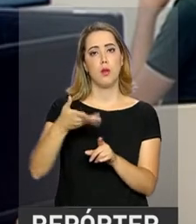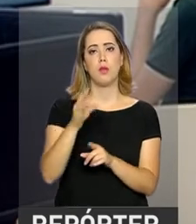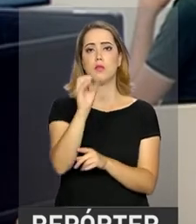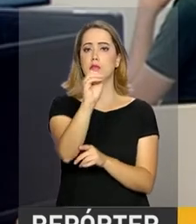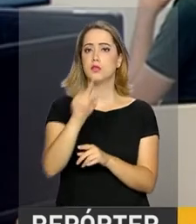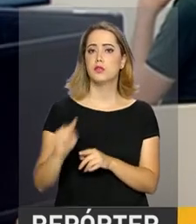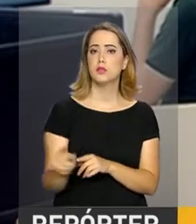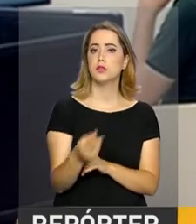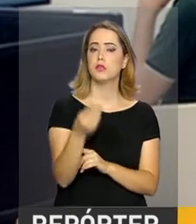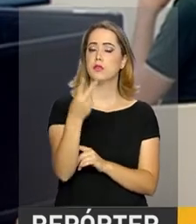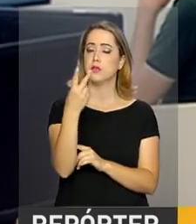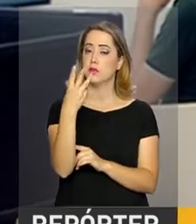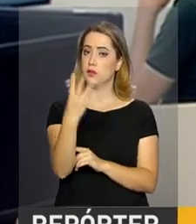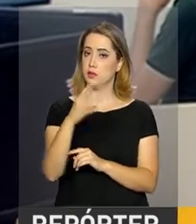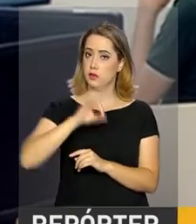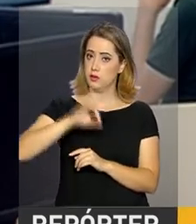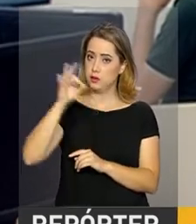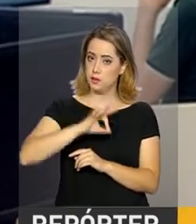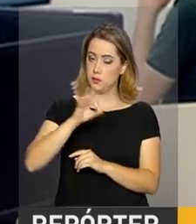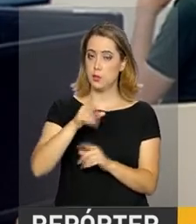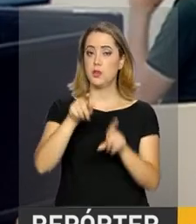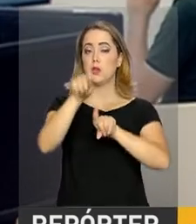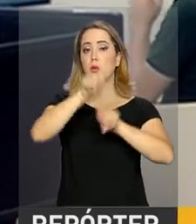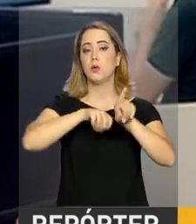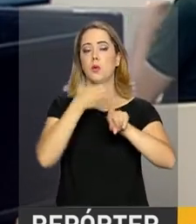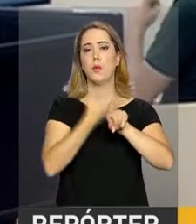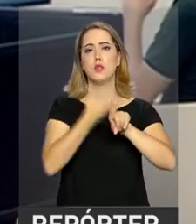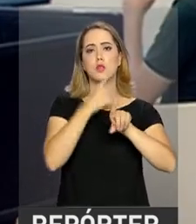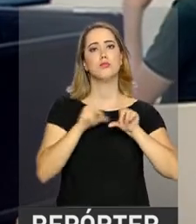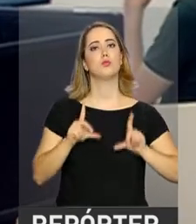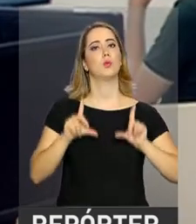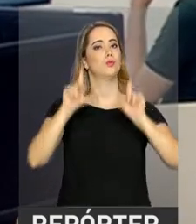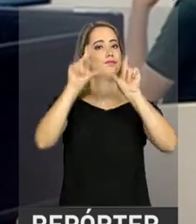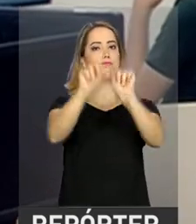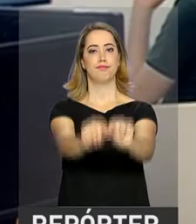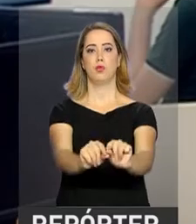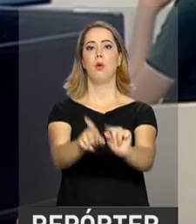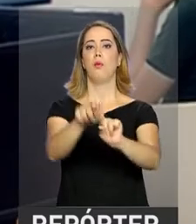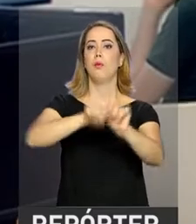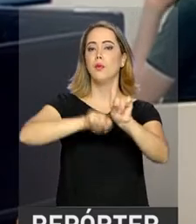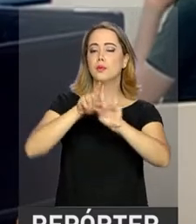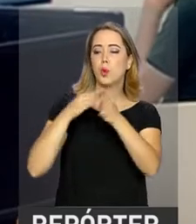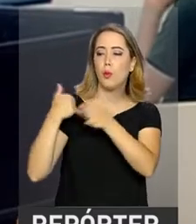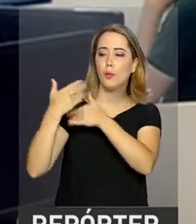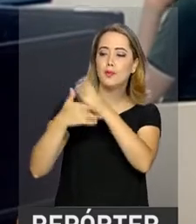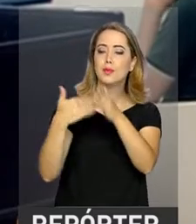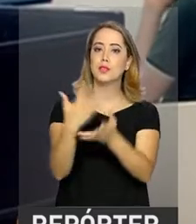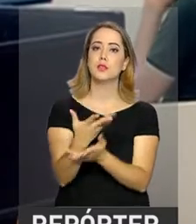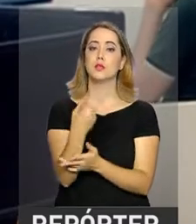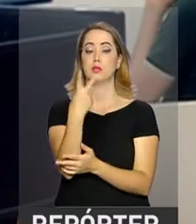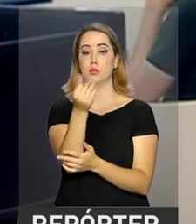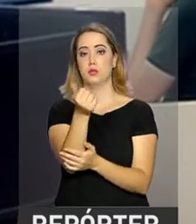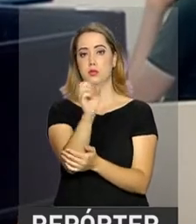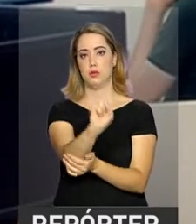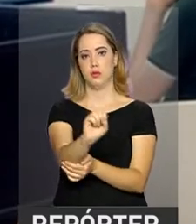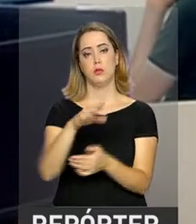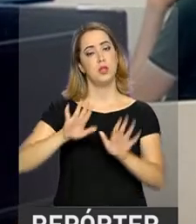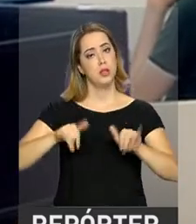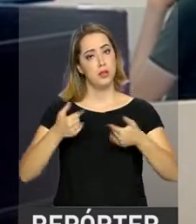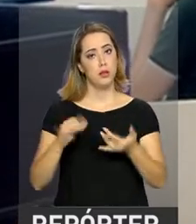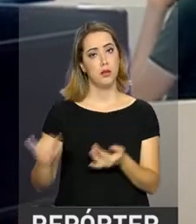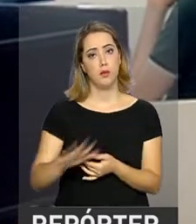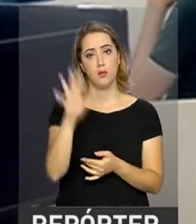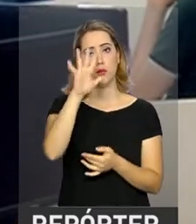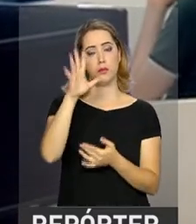0,3 por cento em dezembro é o mais baixo para o mês desde 2008 assim a inflação fechou o ano